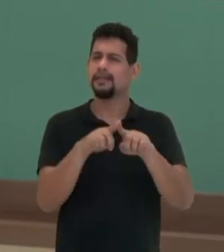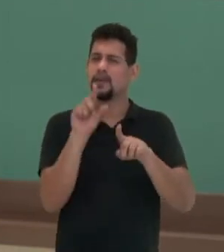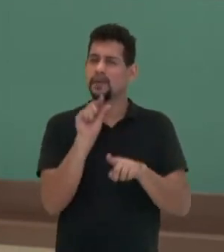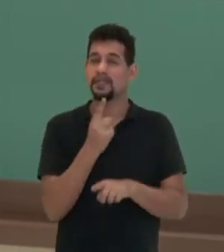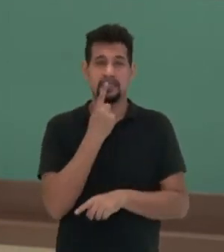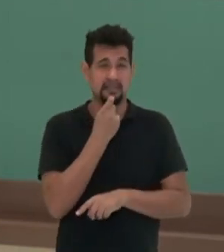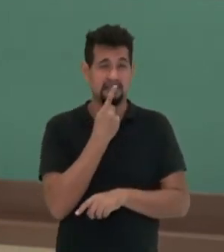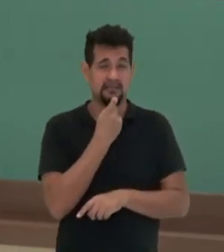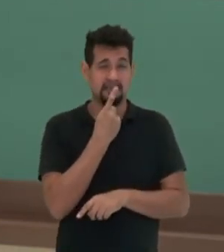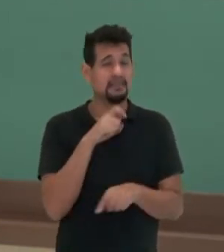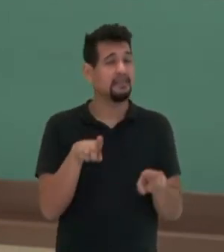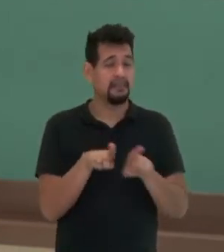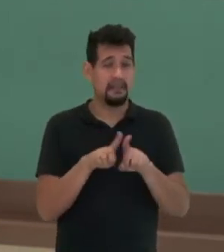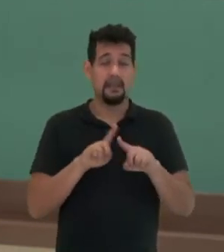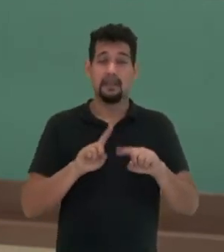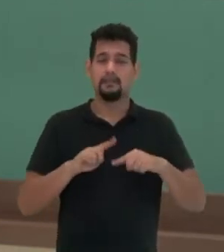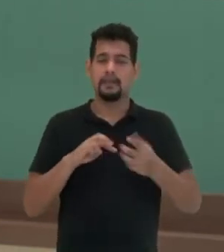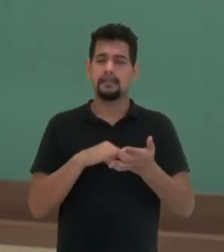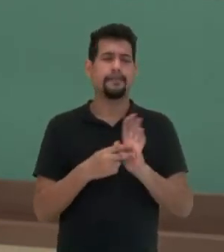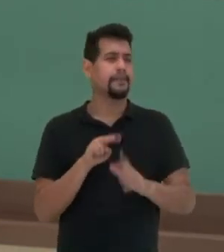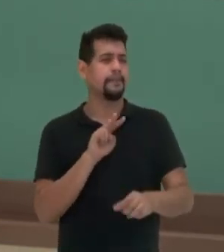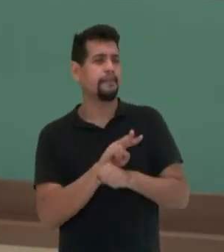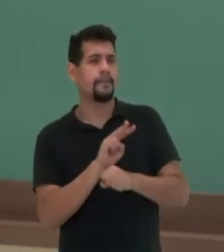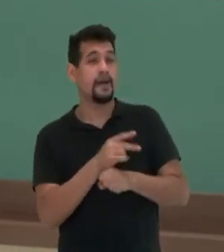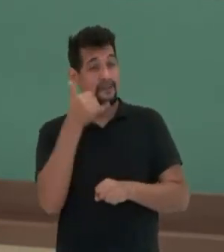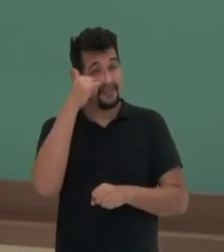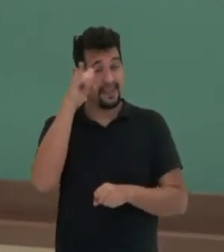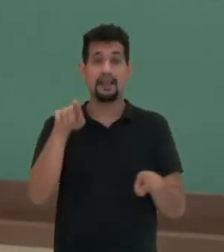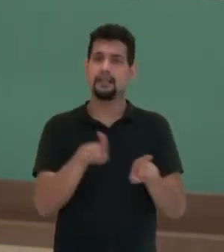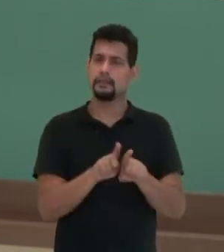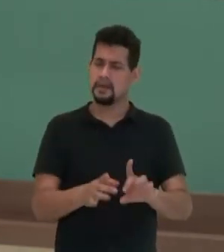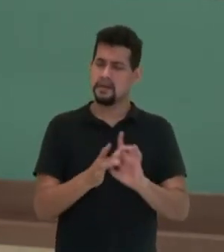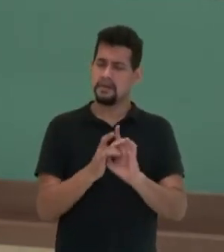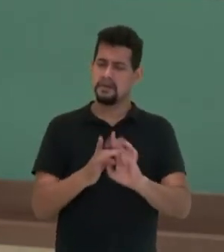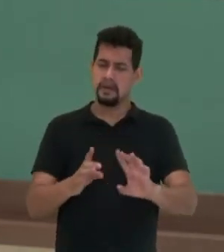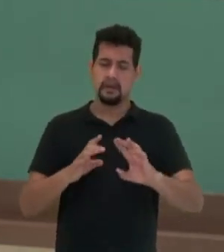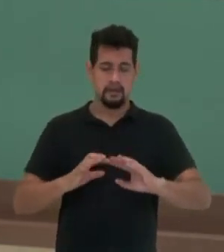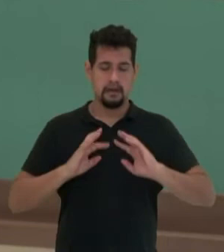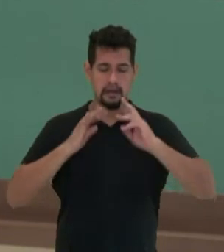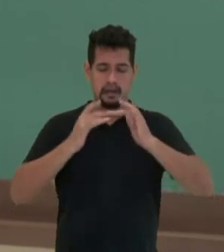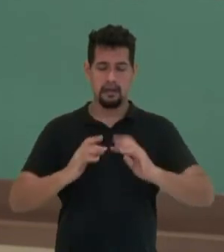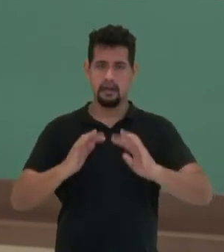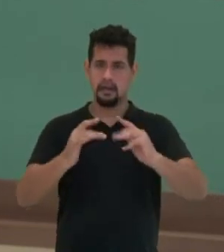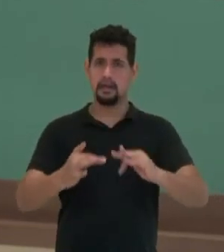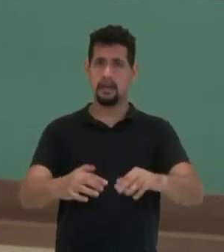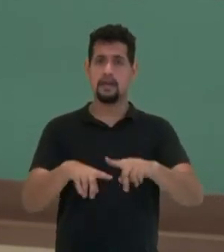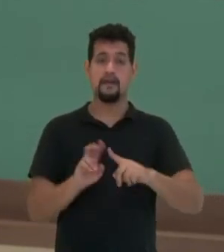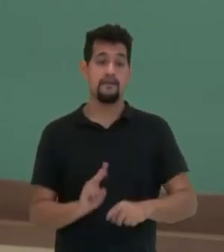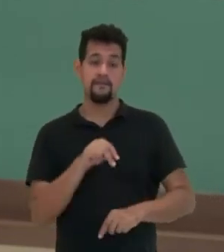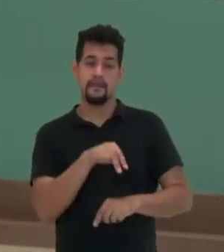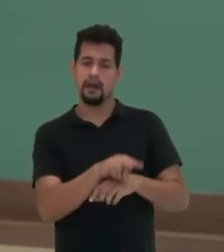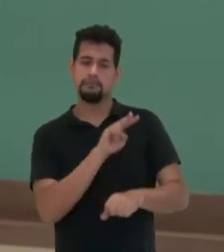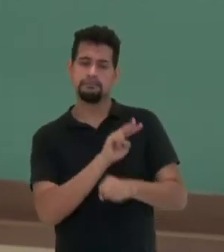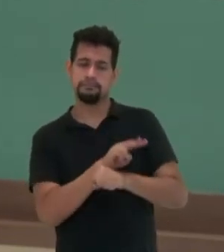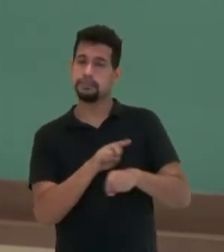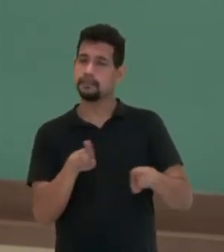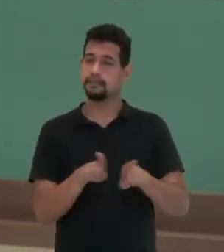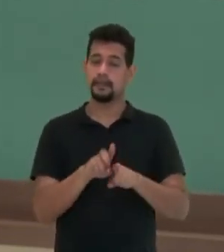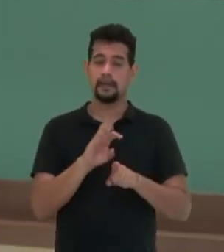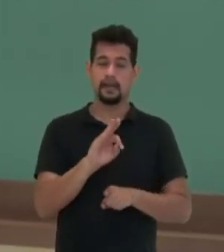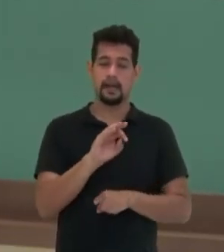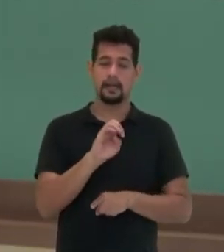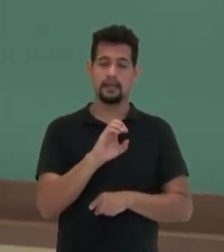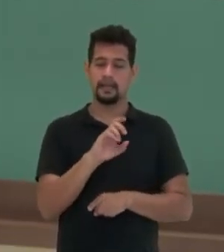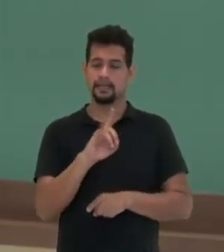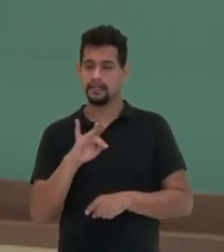de sangue. E esse anticoagulante serve para que ele realmente deixe sair, para que ele possa ir lá e defender aquele tecido que